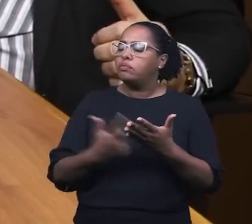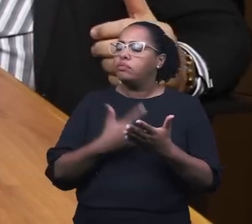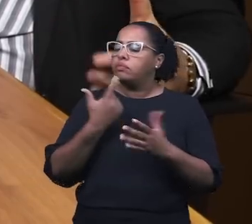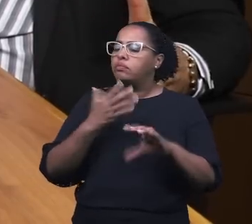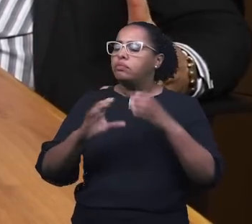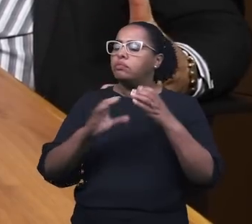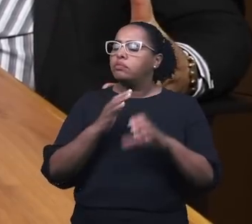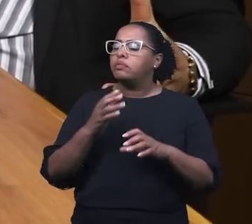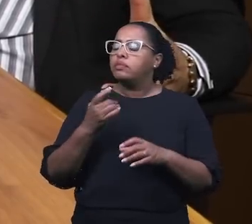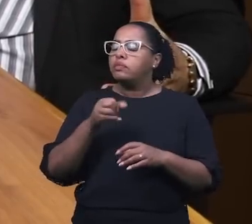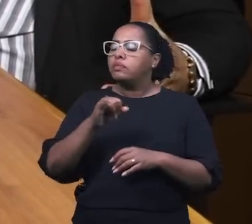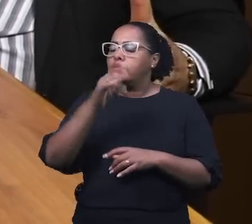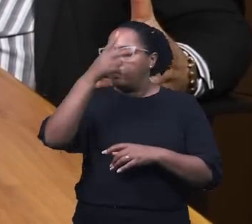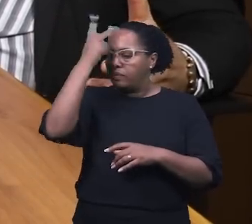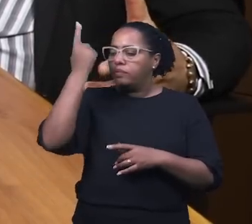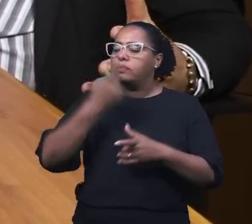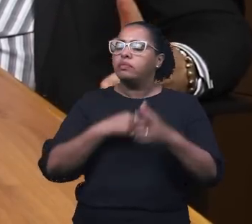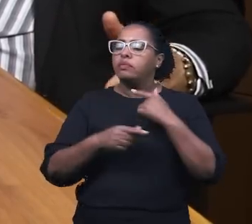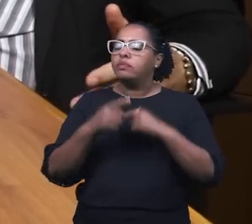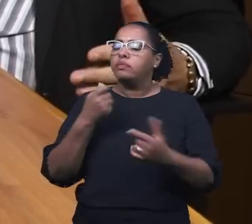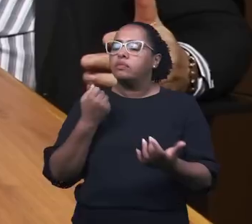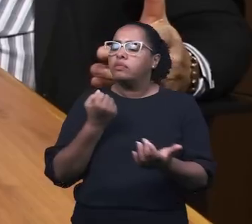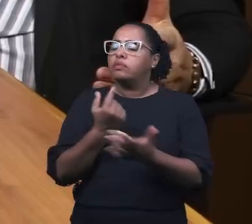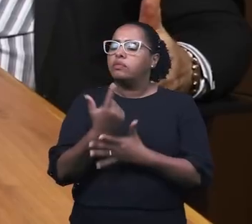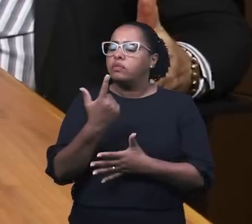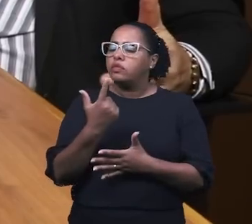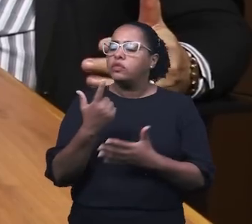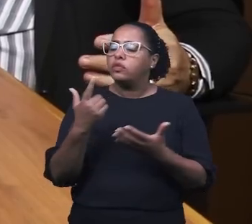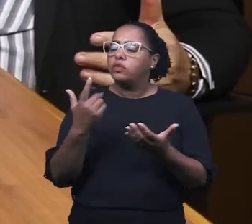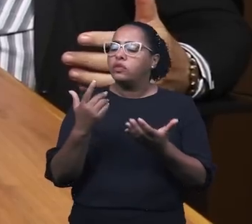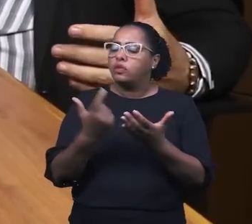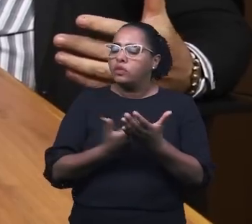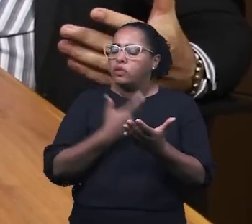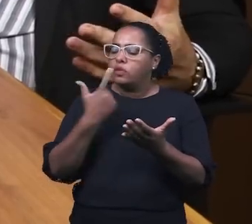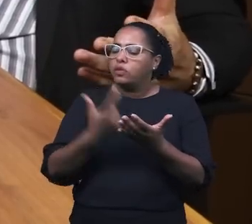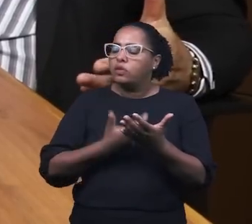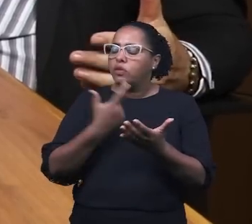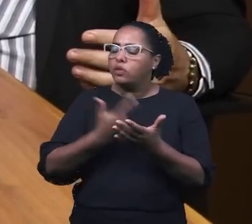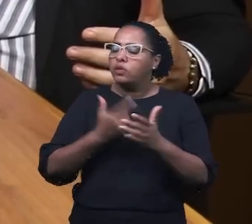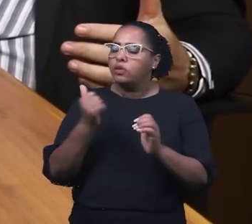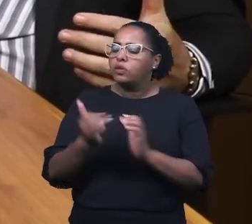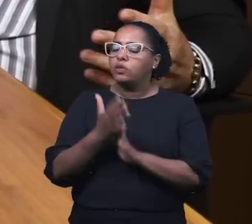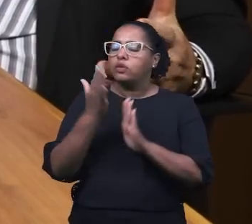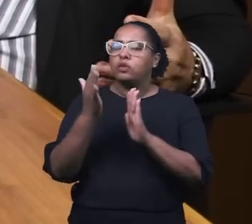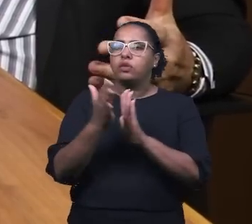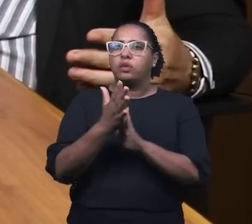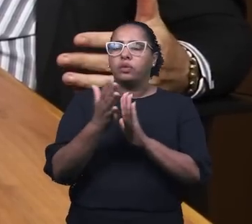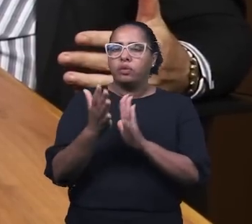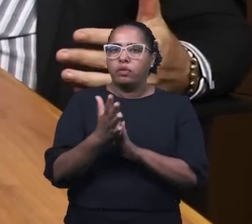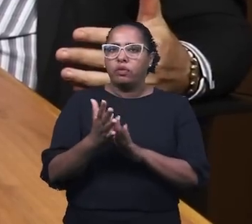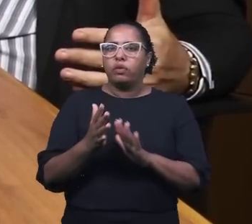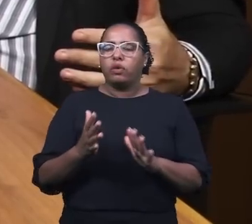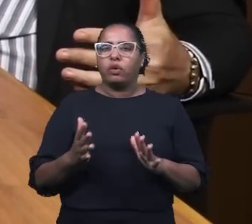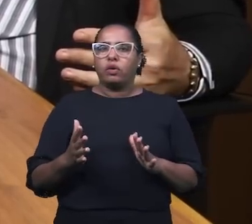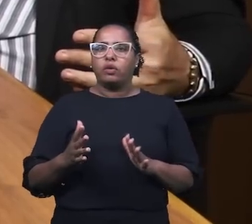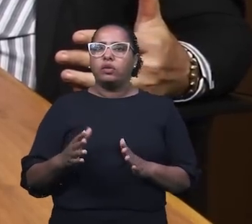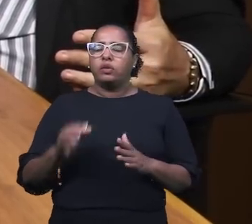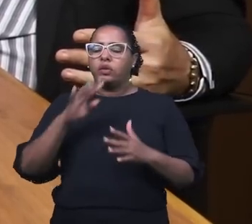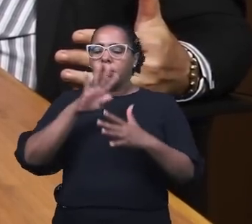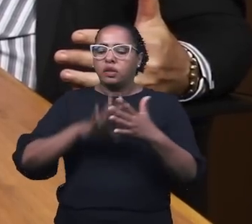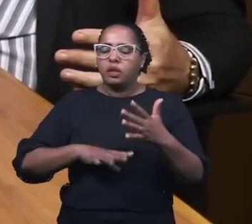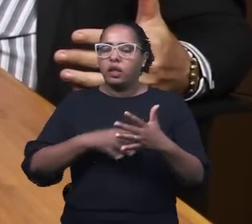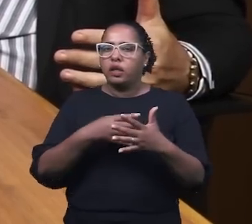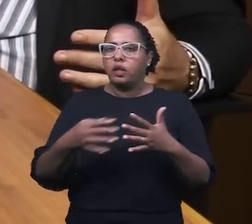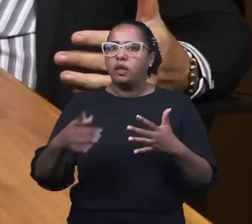pessoa desejar comprar a coletânea, o inário, os níveis que você falou, né? Você tem ela